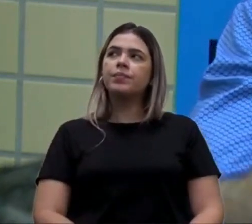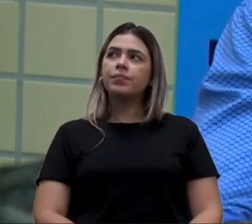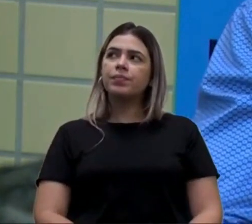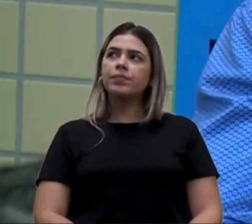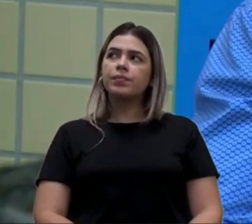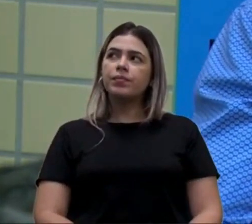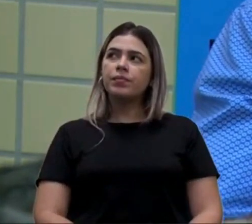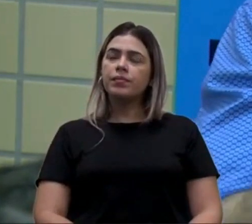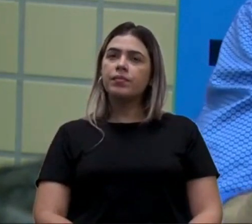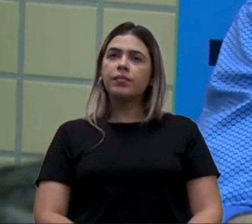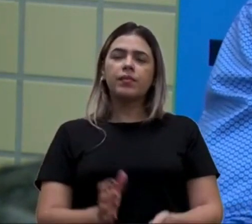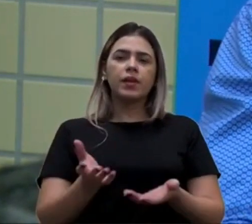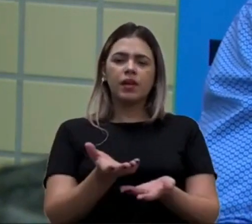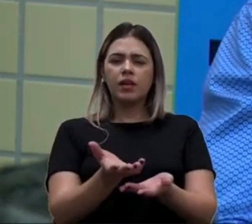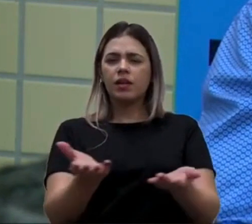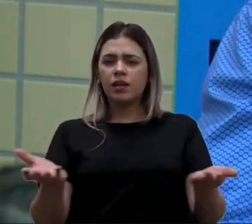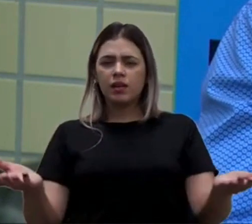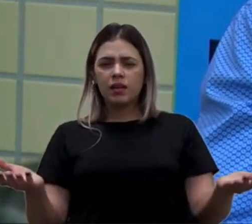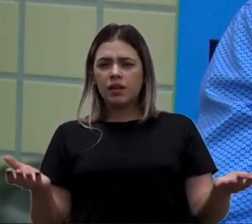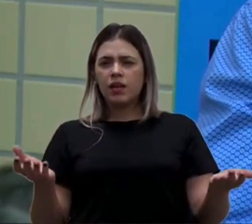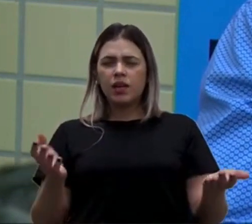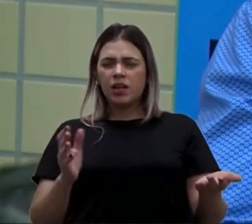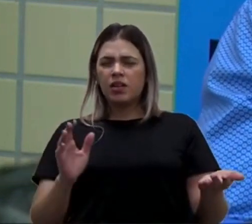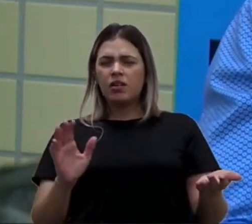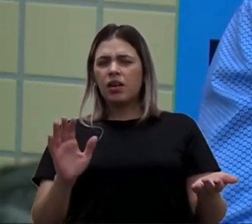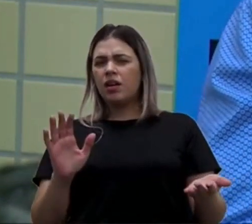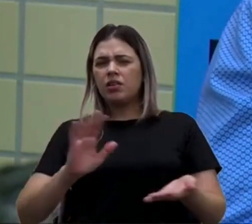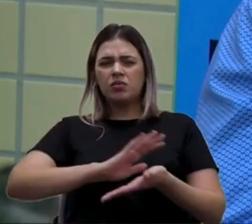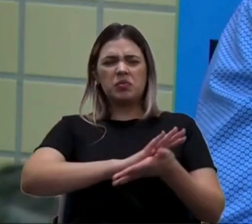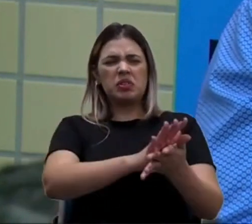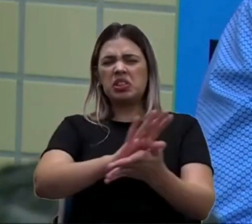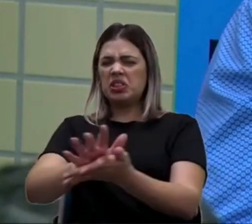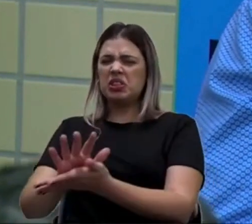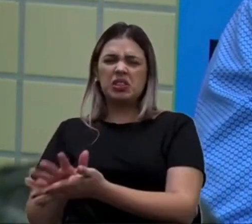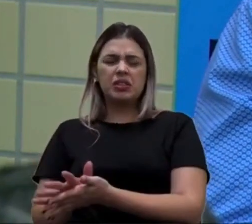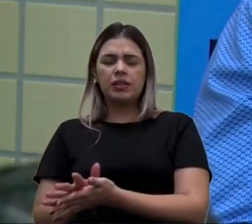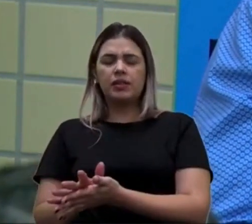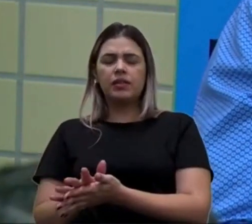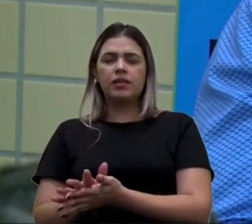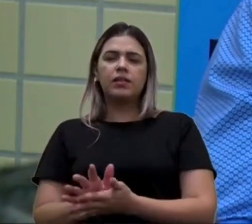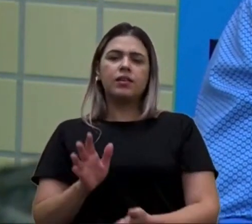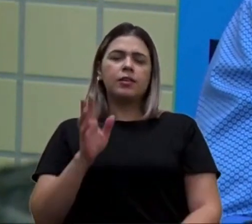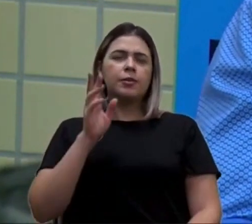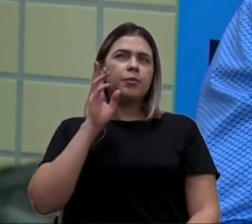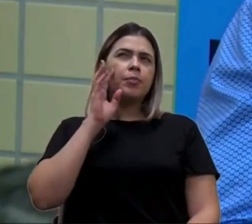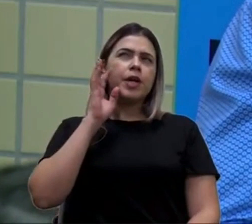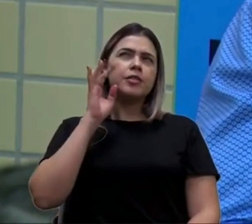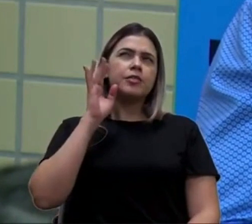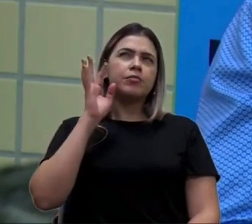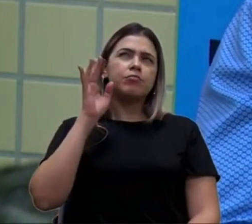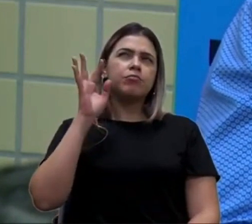as grandes transgressões os grandes crimes eu sempre penso eu sempre